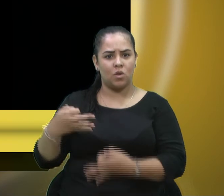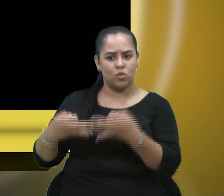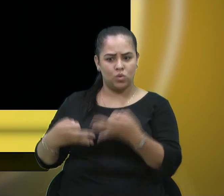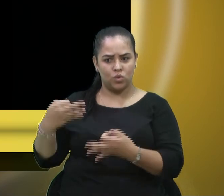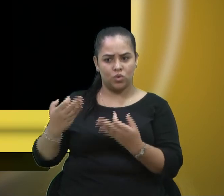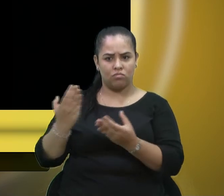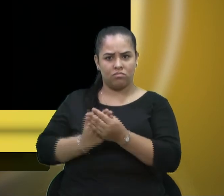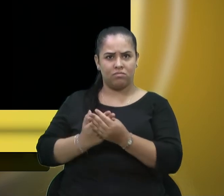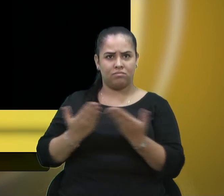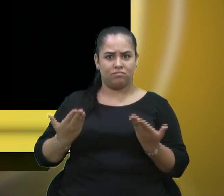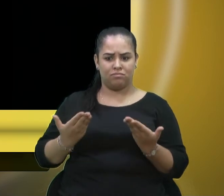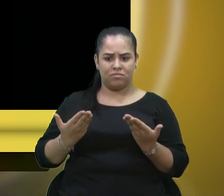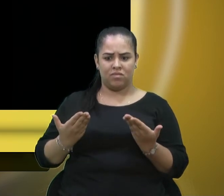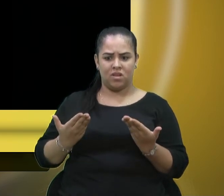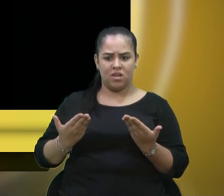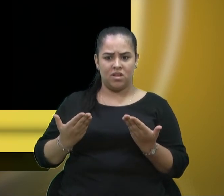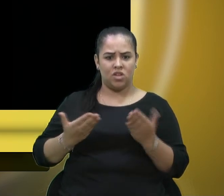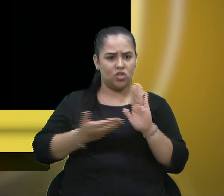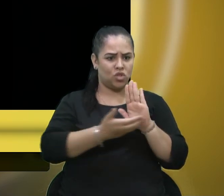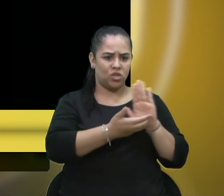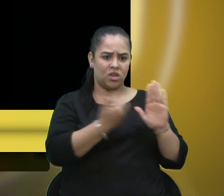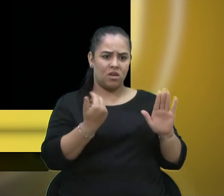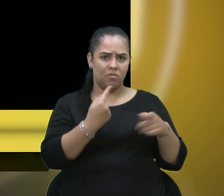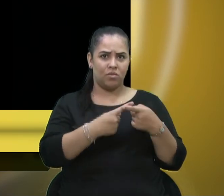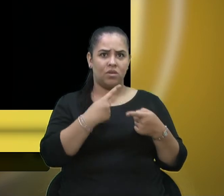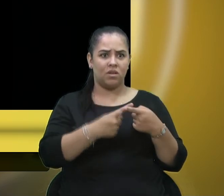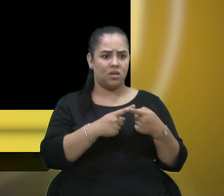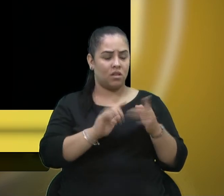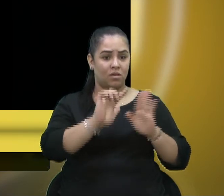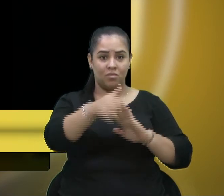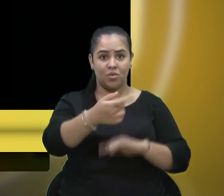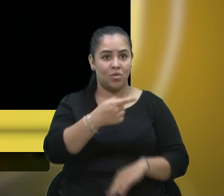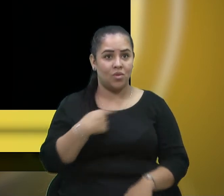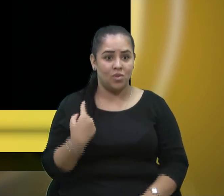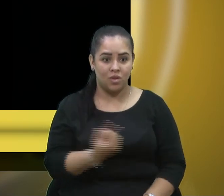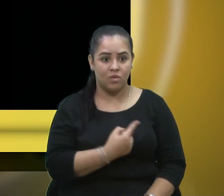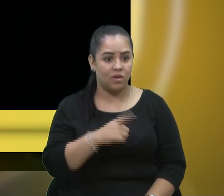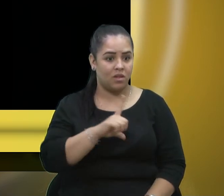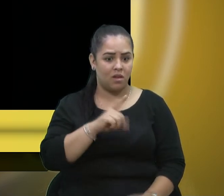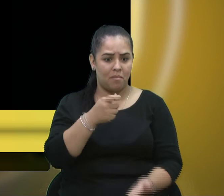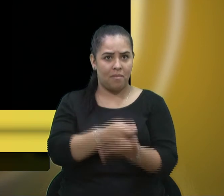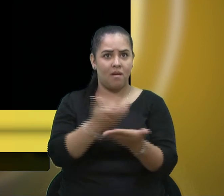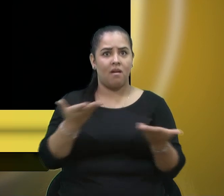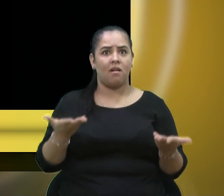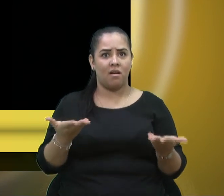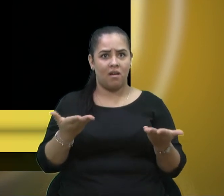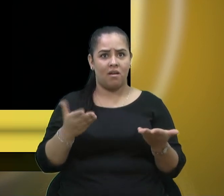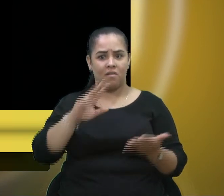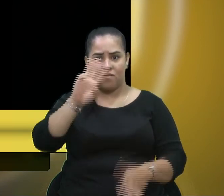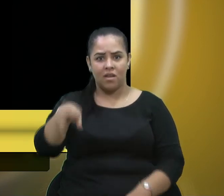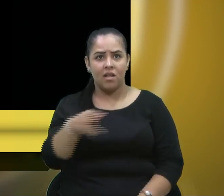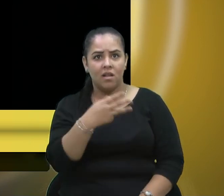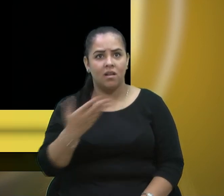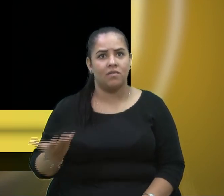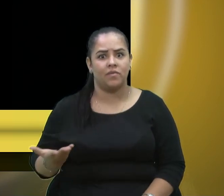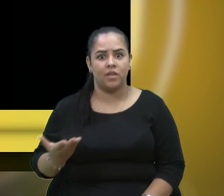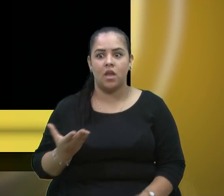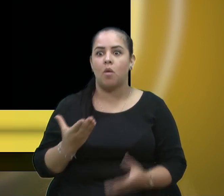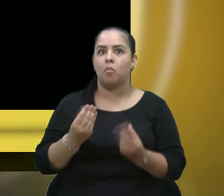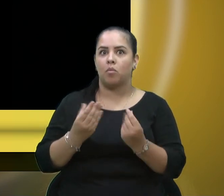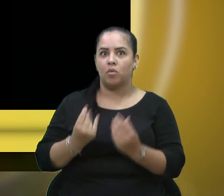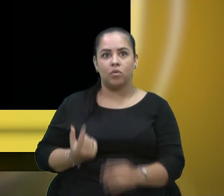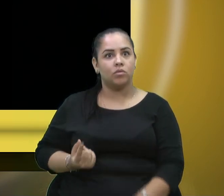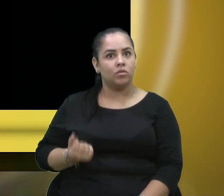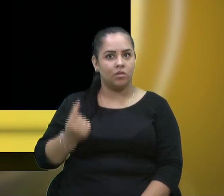pedir desculpa por causa do tempo. Porque logo adiante nós vamos ter que desembolsar um dinheiro para pagar a Visat, e é muito dinheiro.